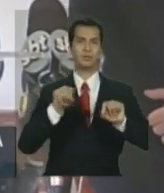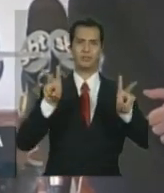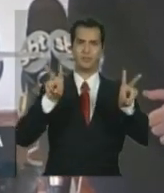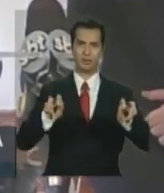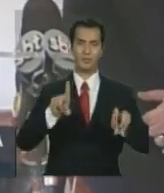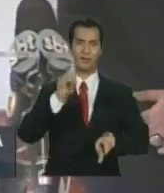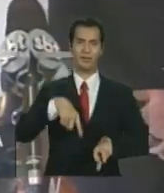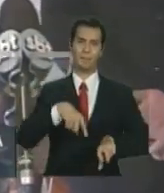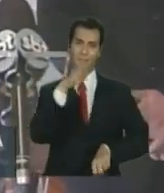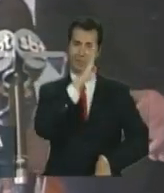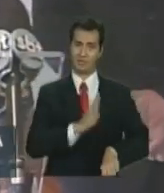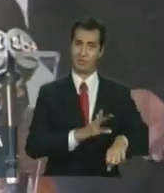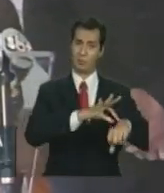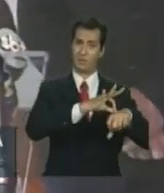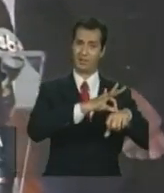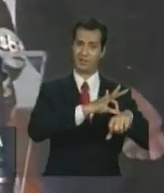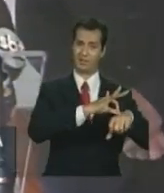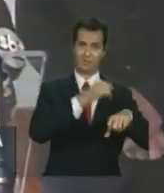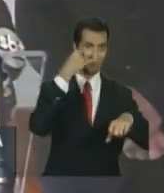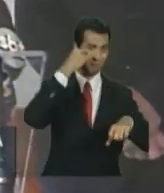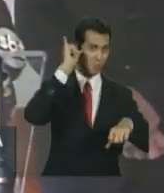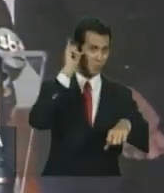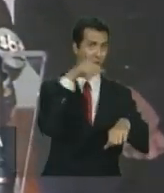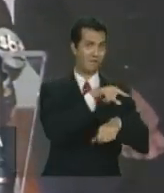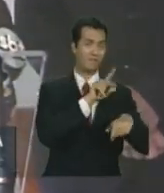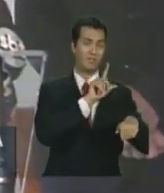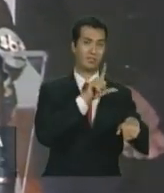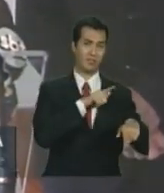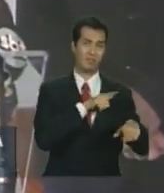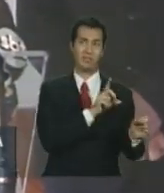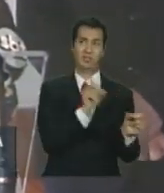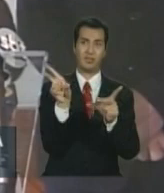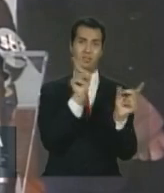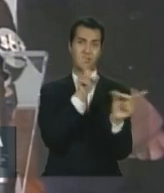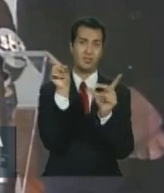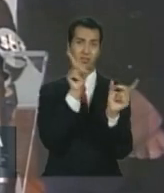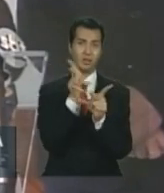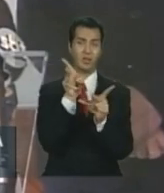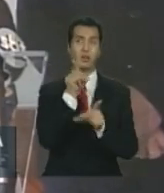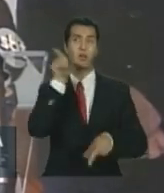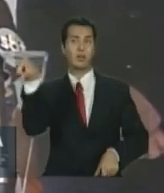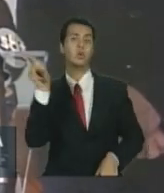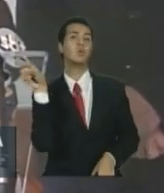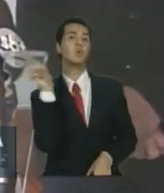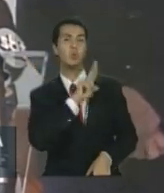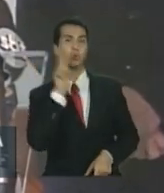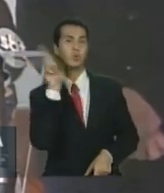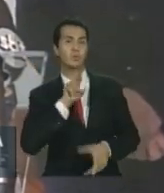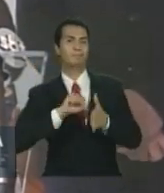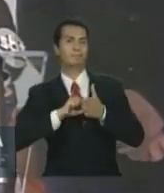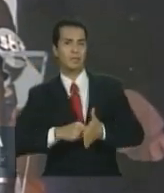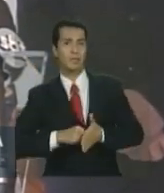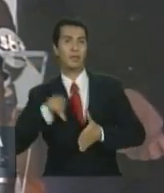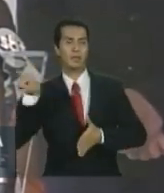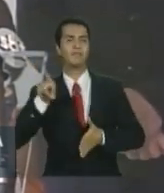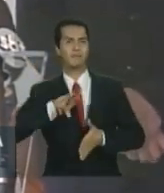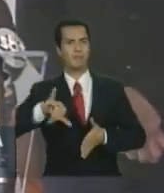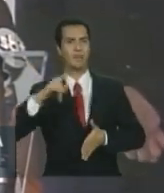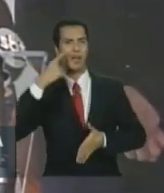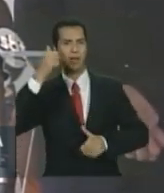carne brasileira para o mercado russo. Ele se dispôs a fazer as avaliações técnicas